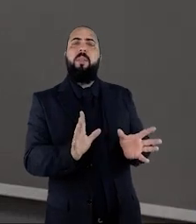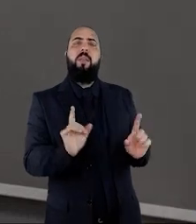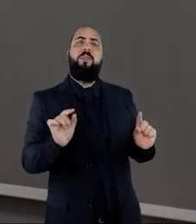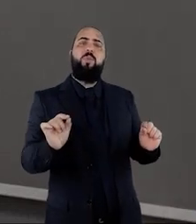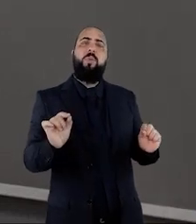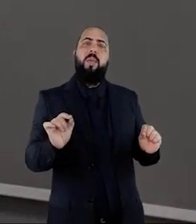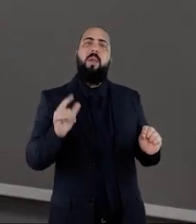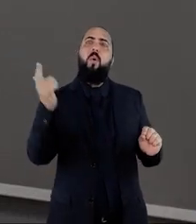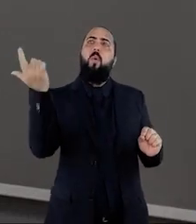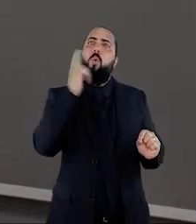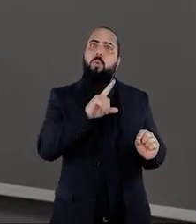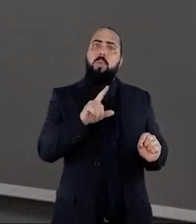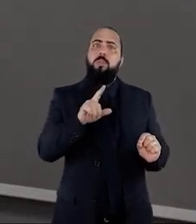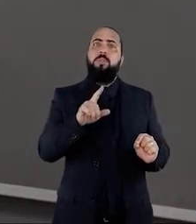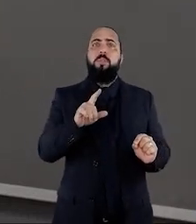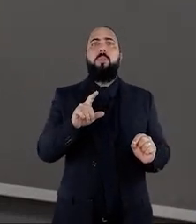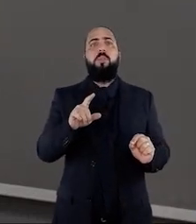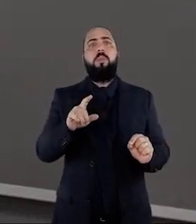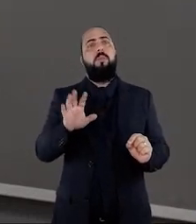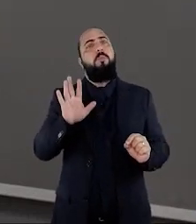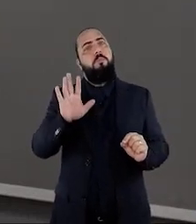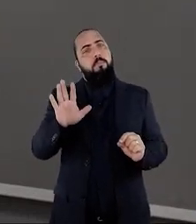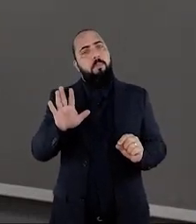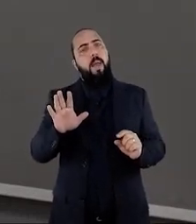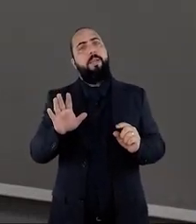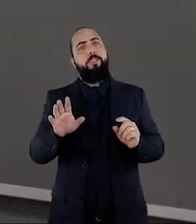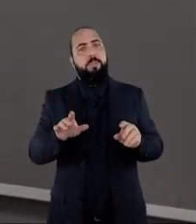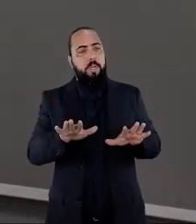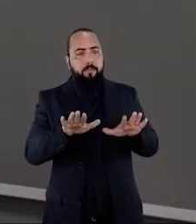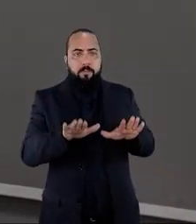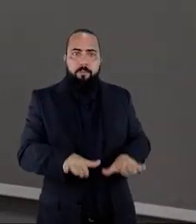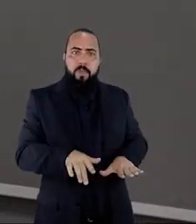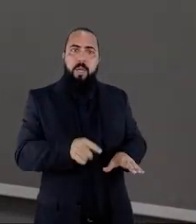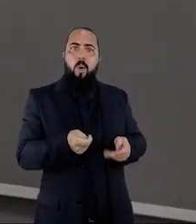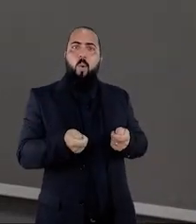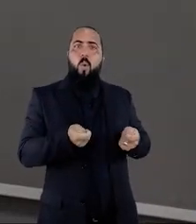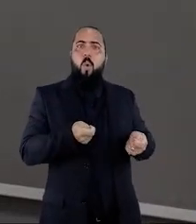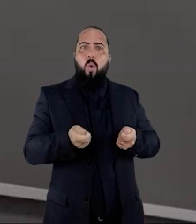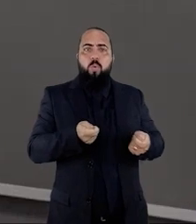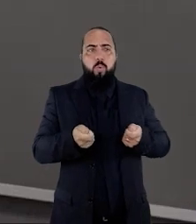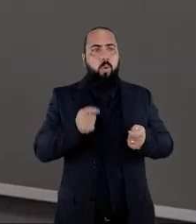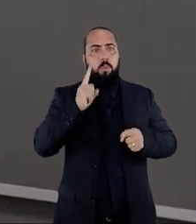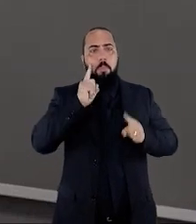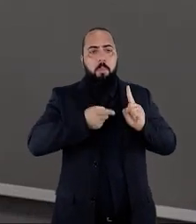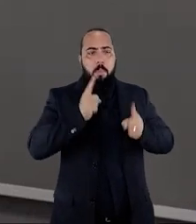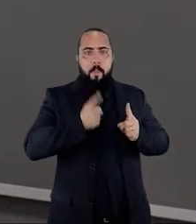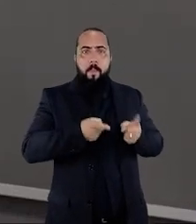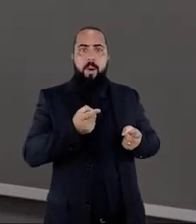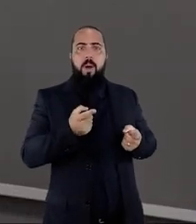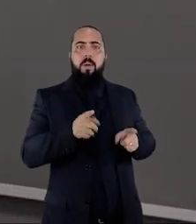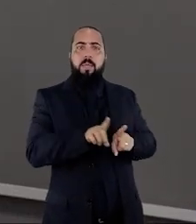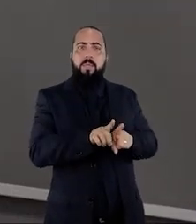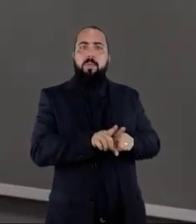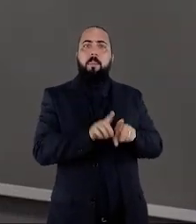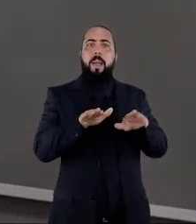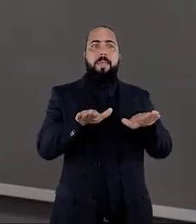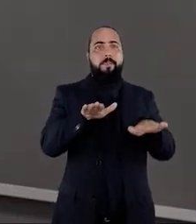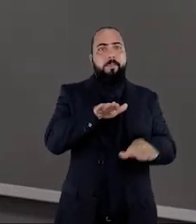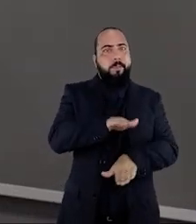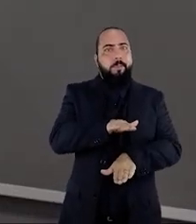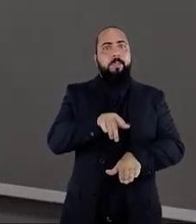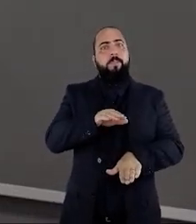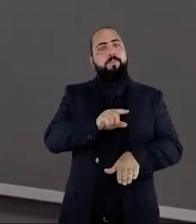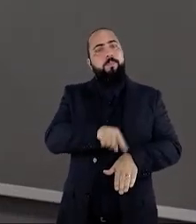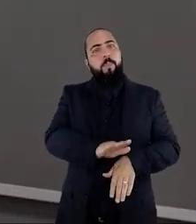que liberdade era essa conquistada, sem dúvida, que vai manter esse controle e essa dominação